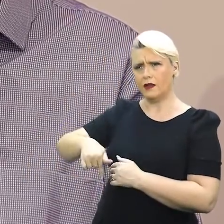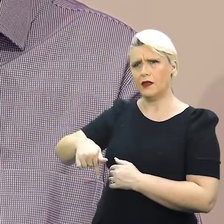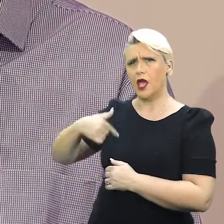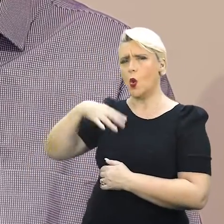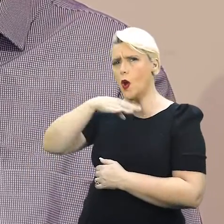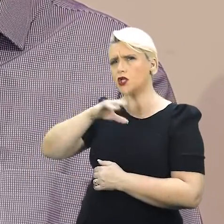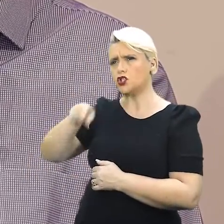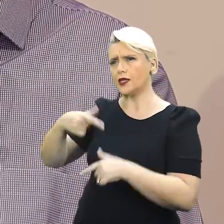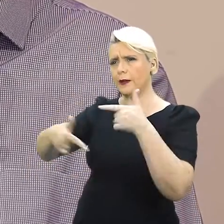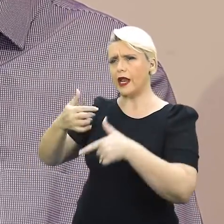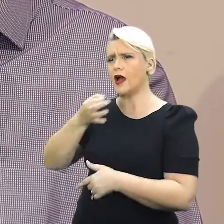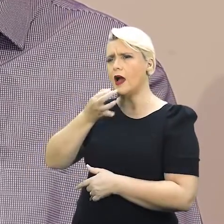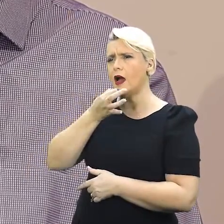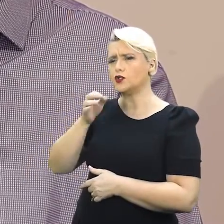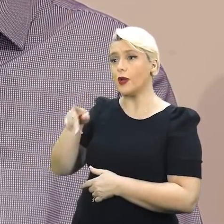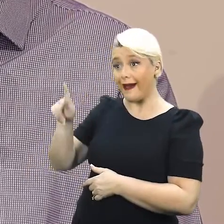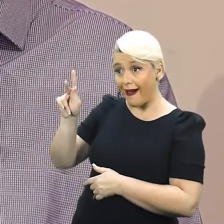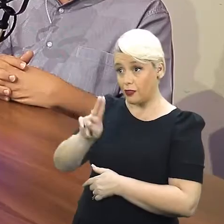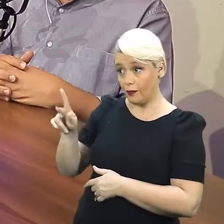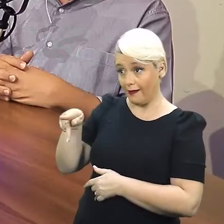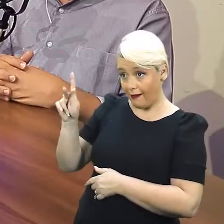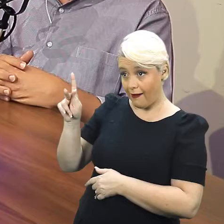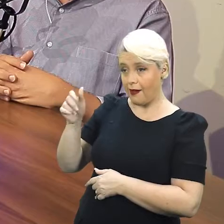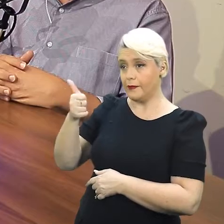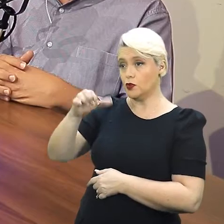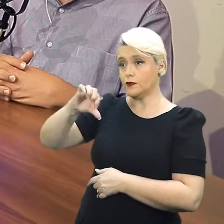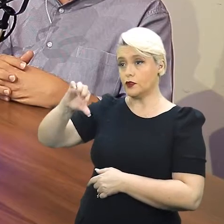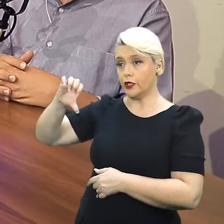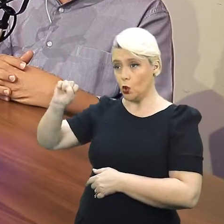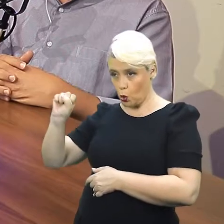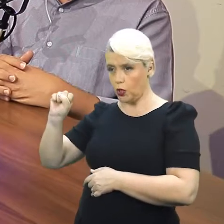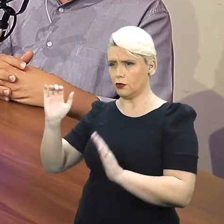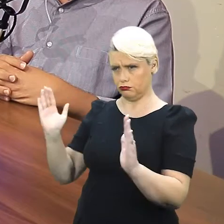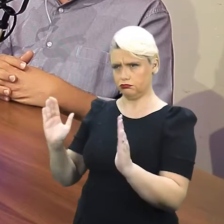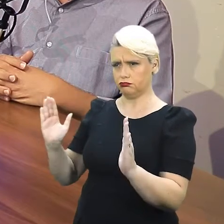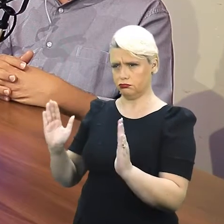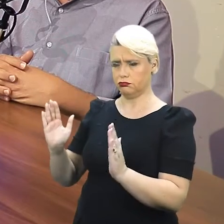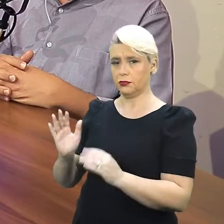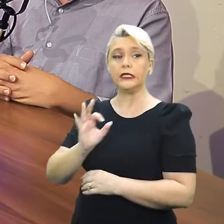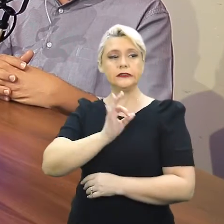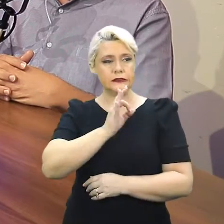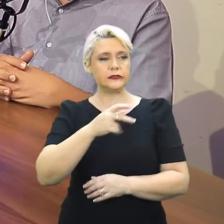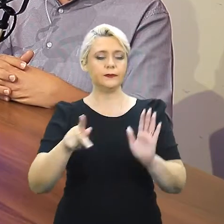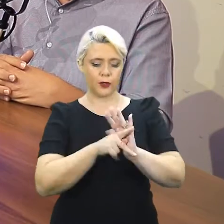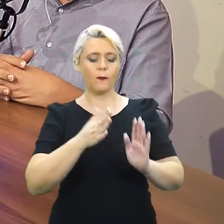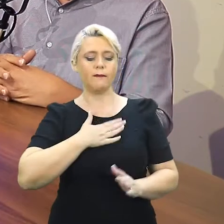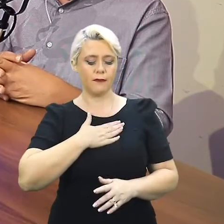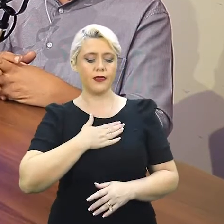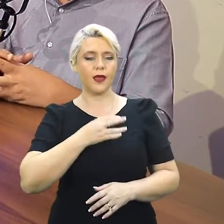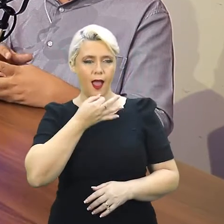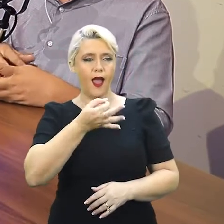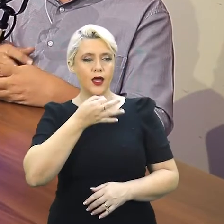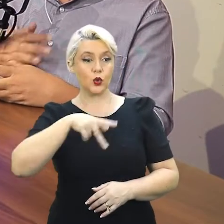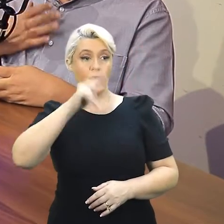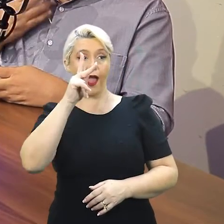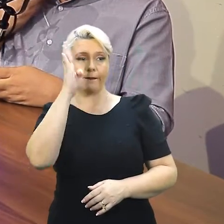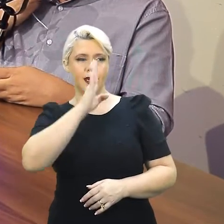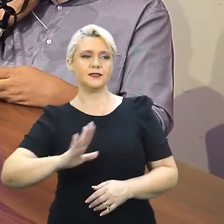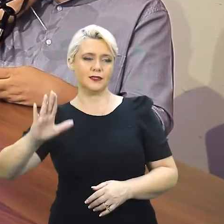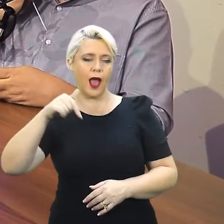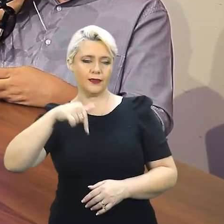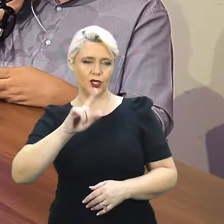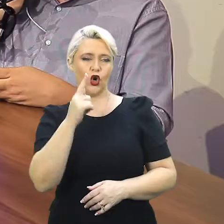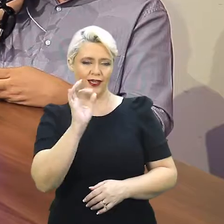Rádio Car, acredito que era isso, 98, 98 era a minha rádio, cara, é, do é, Brasil, em